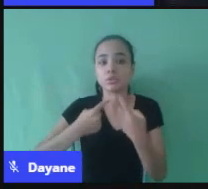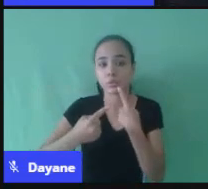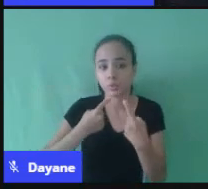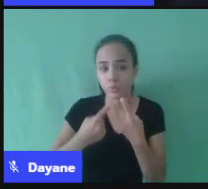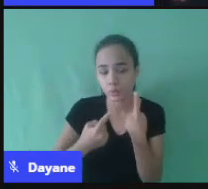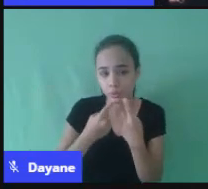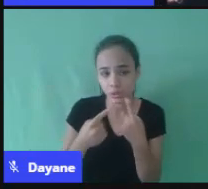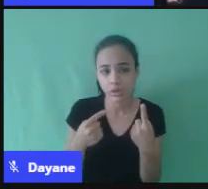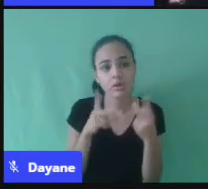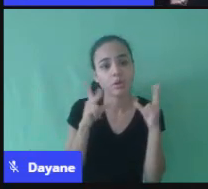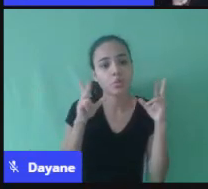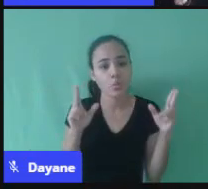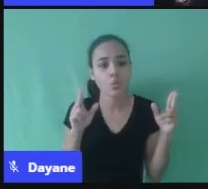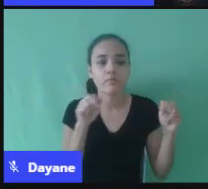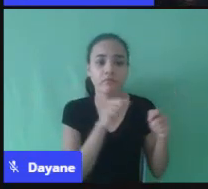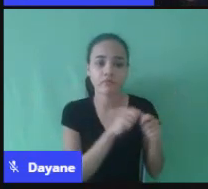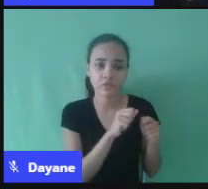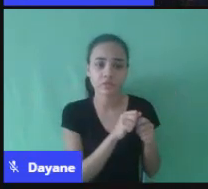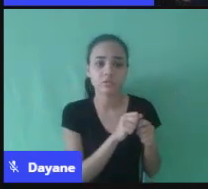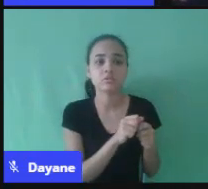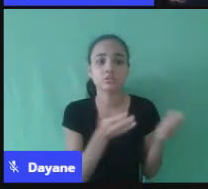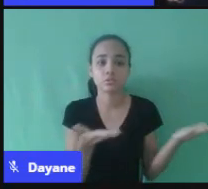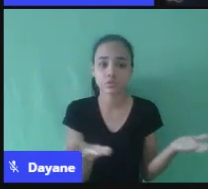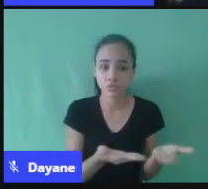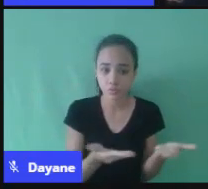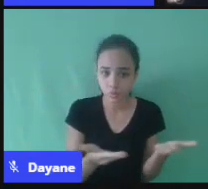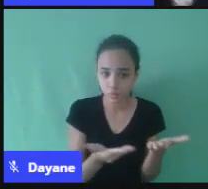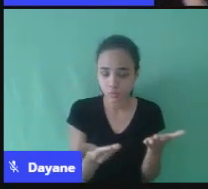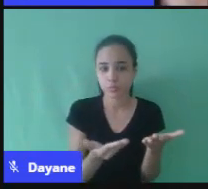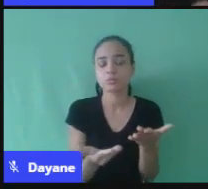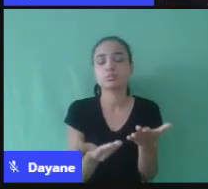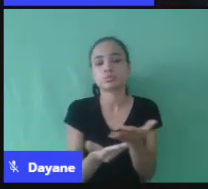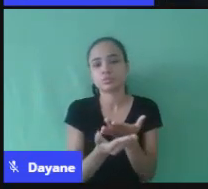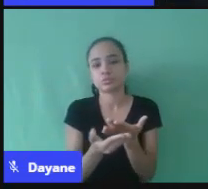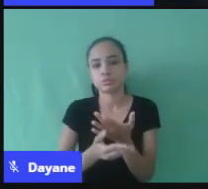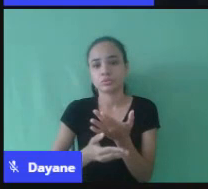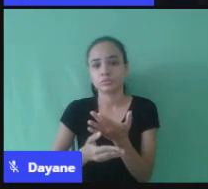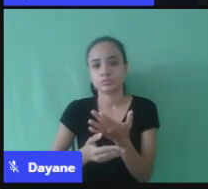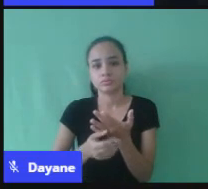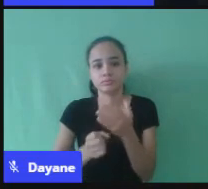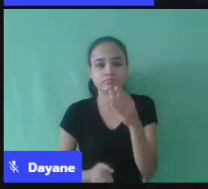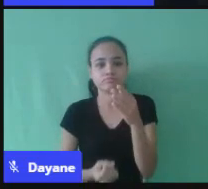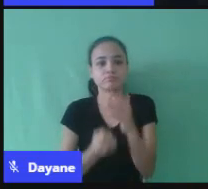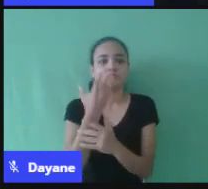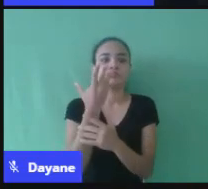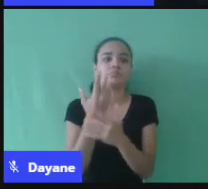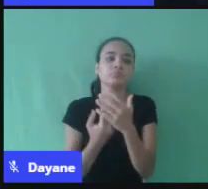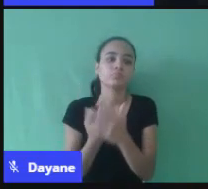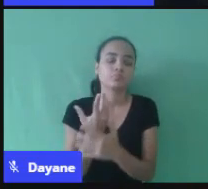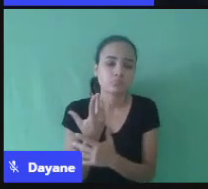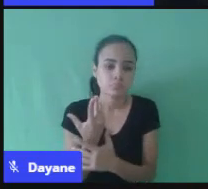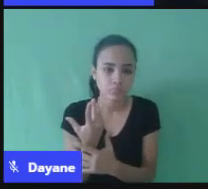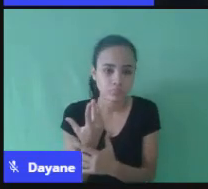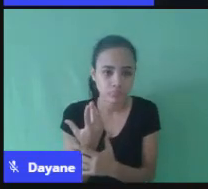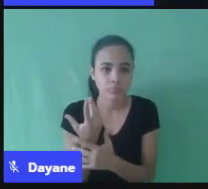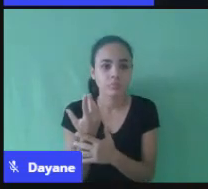as demandas de educação, né, as oportunidades a partir das crises na